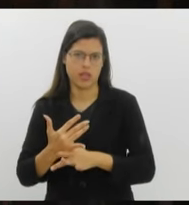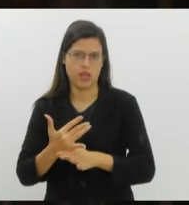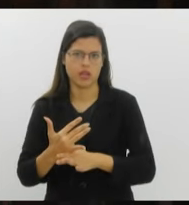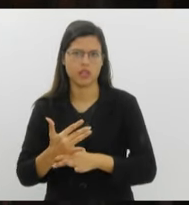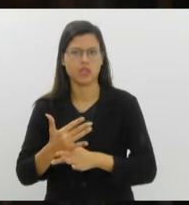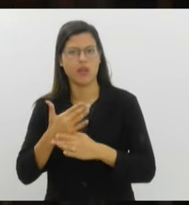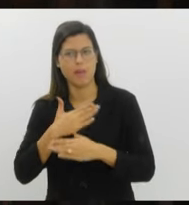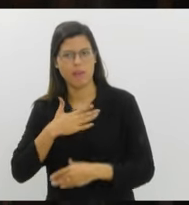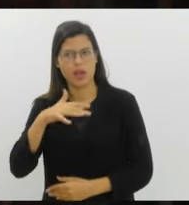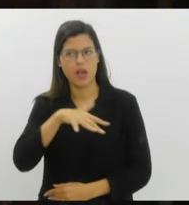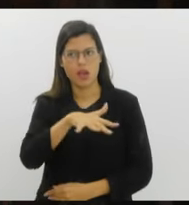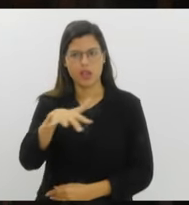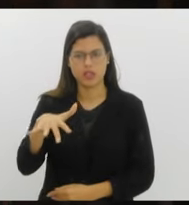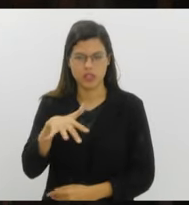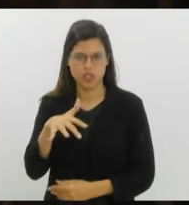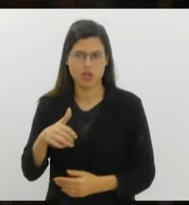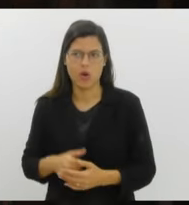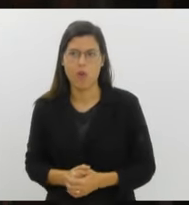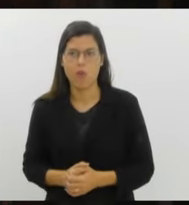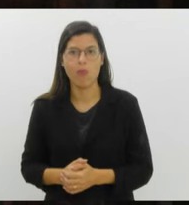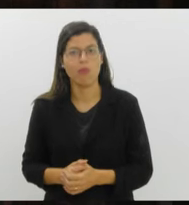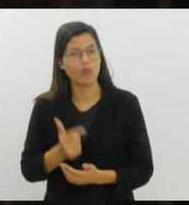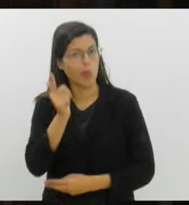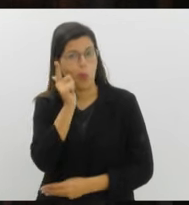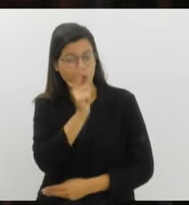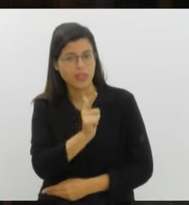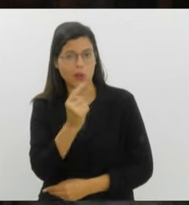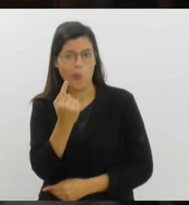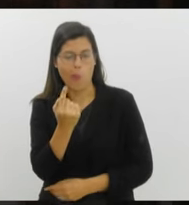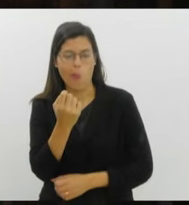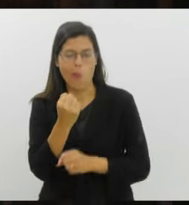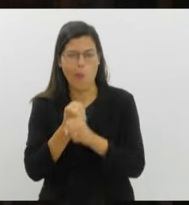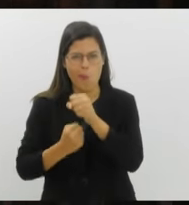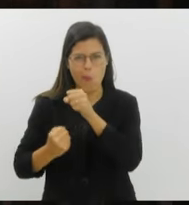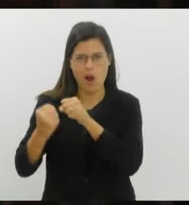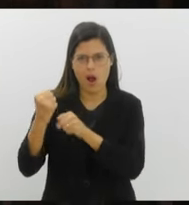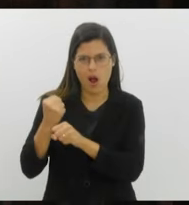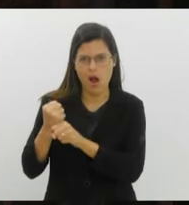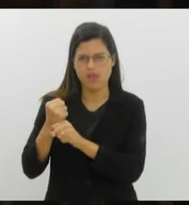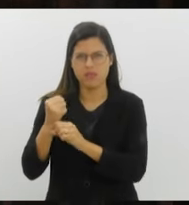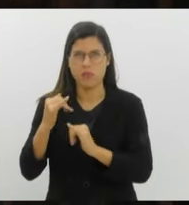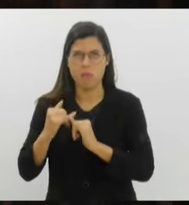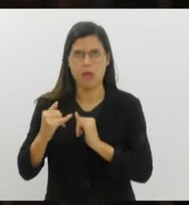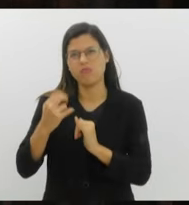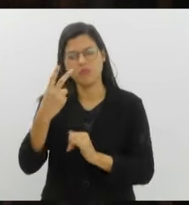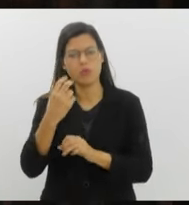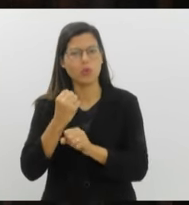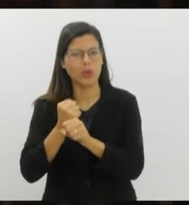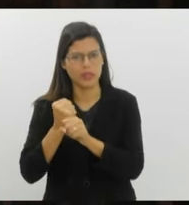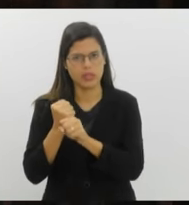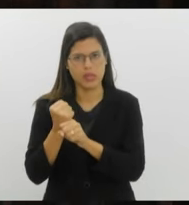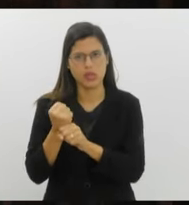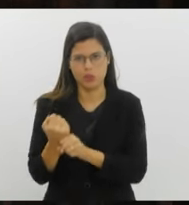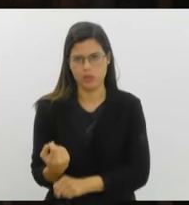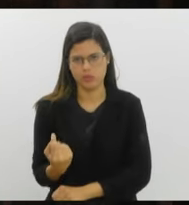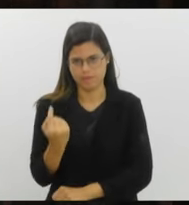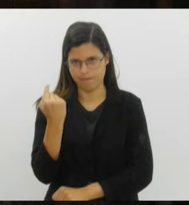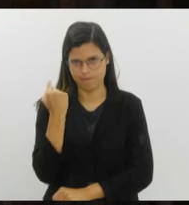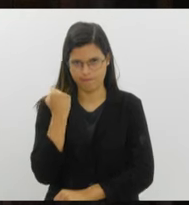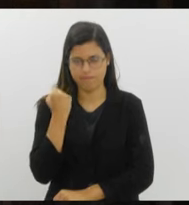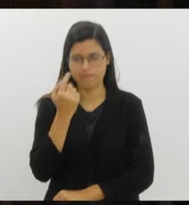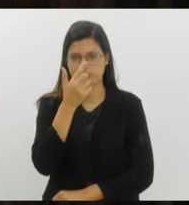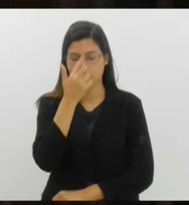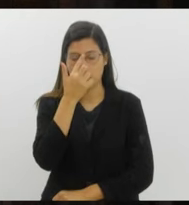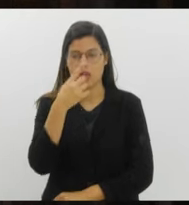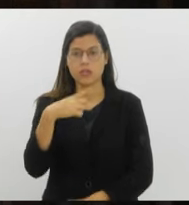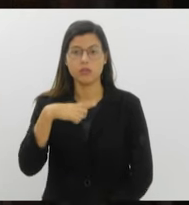certo. Há um ano e meio atrás, exatamente, há mais de 2 anos atrás, eu tive a